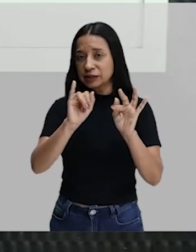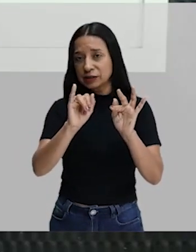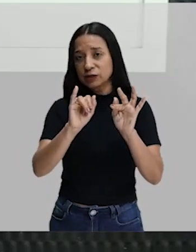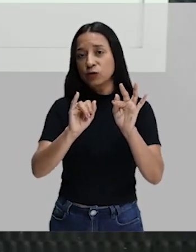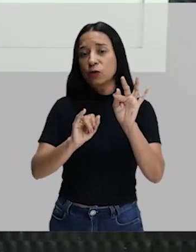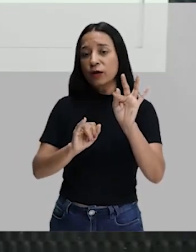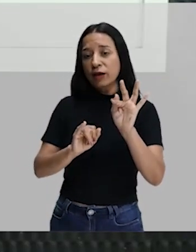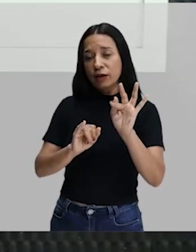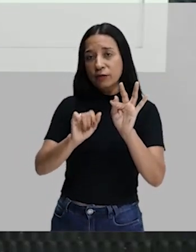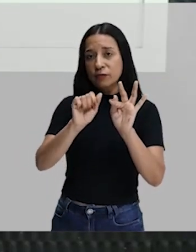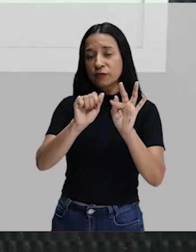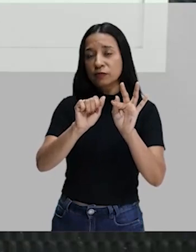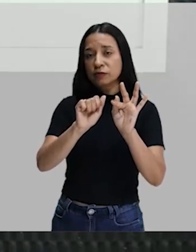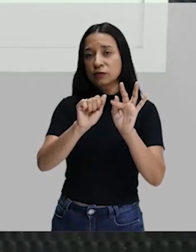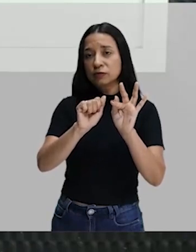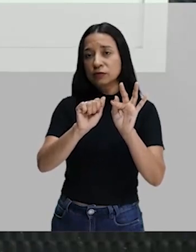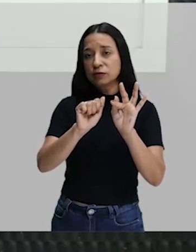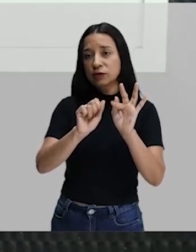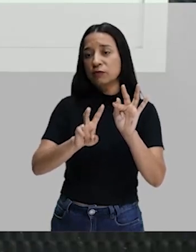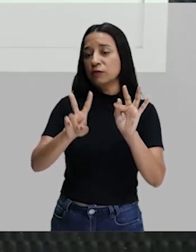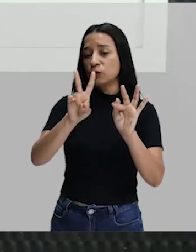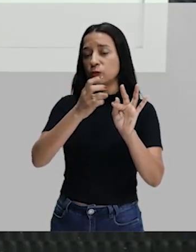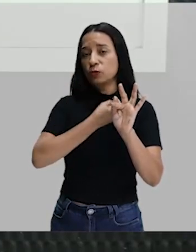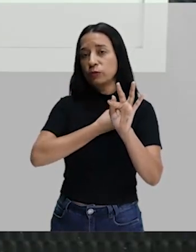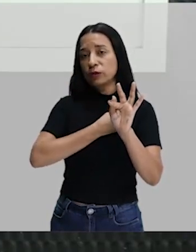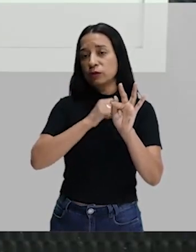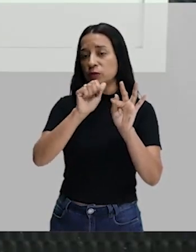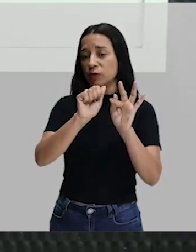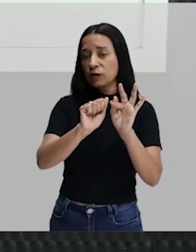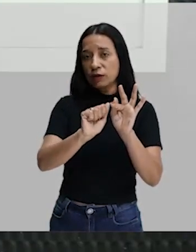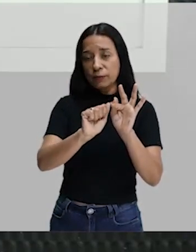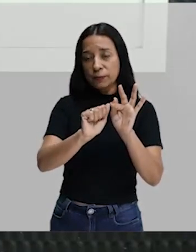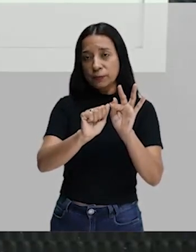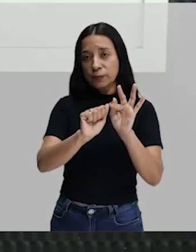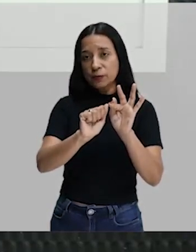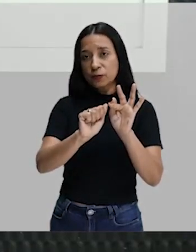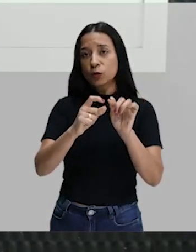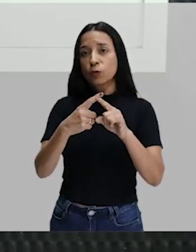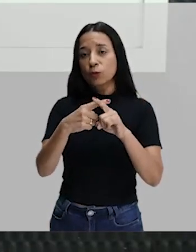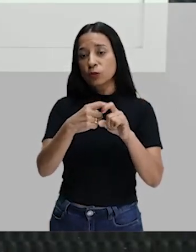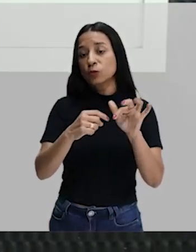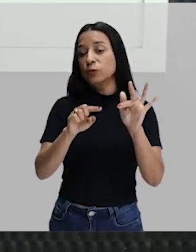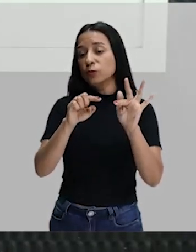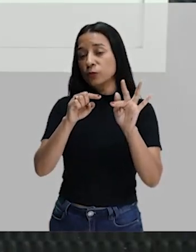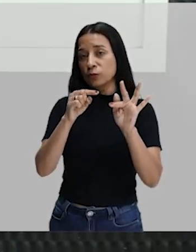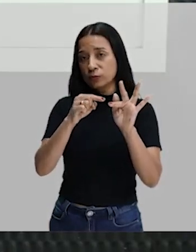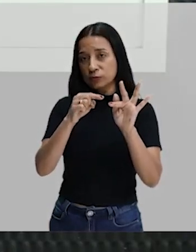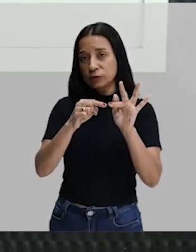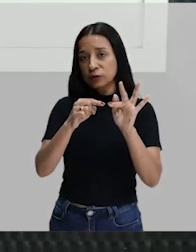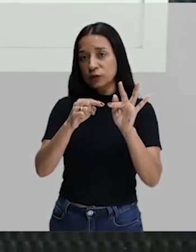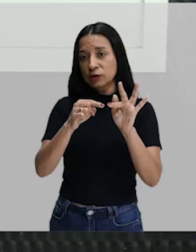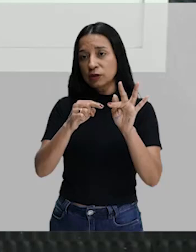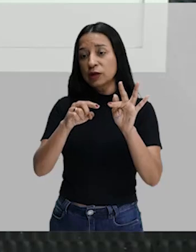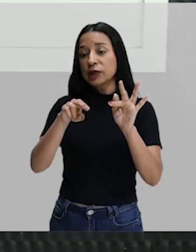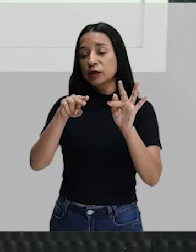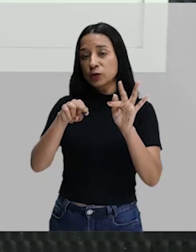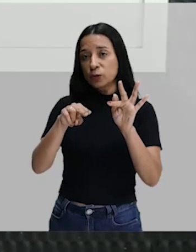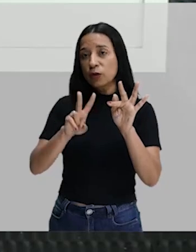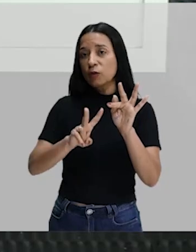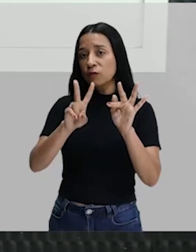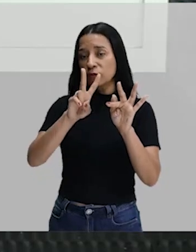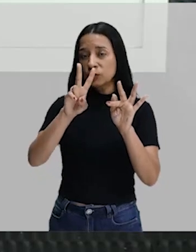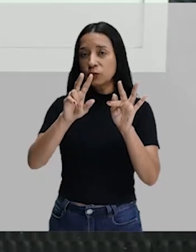A, ou seja, se o valor numérico do A no polinômio f for o mesmo valor do